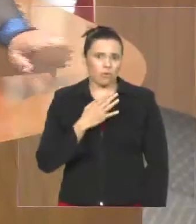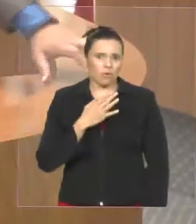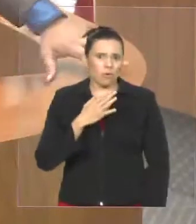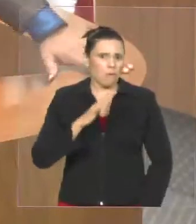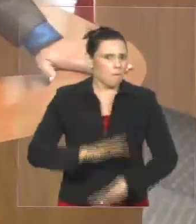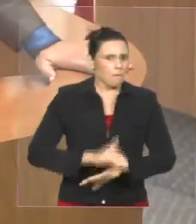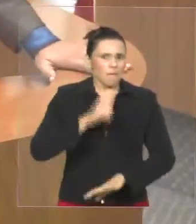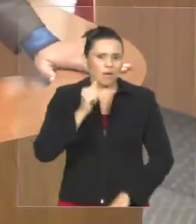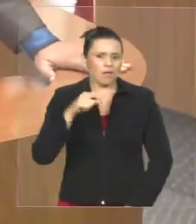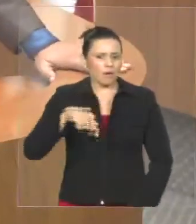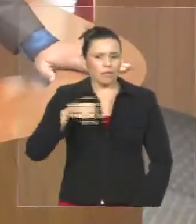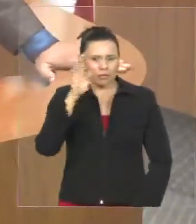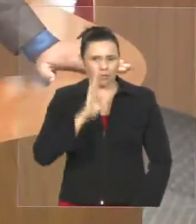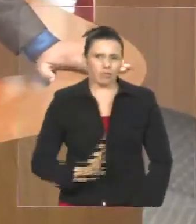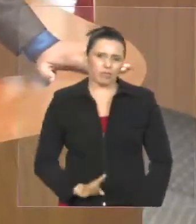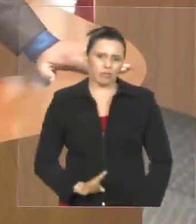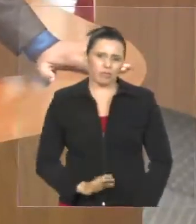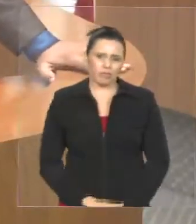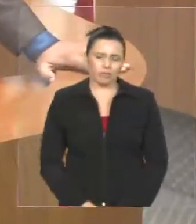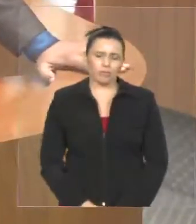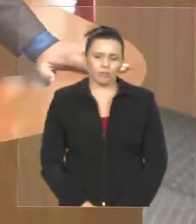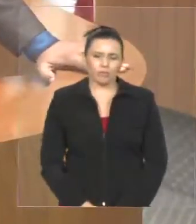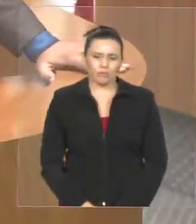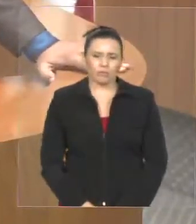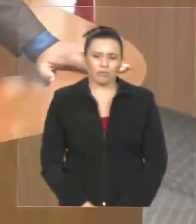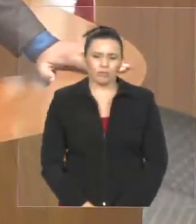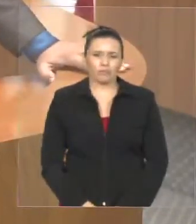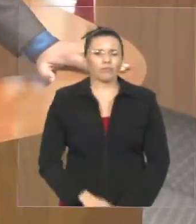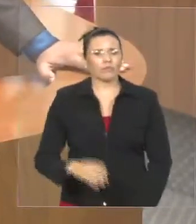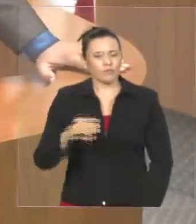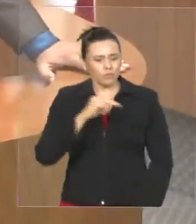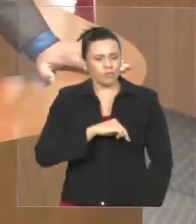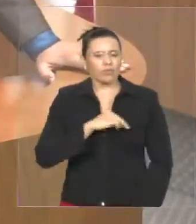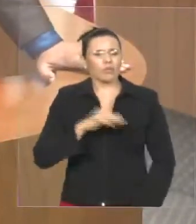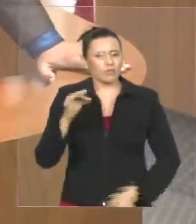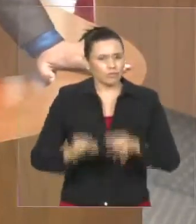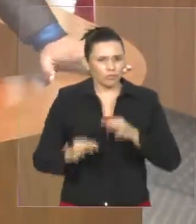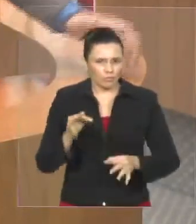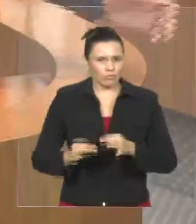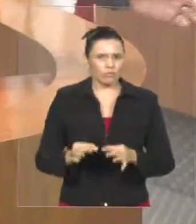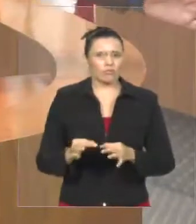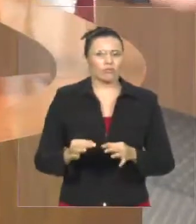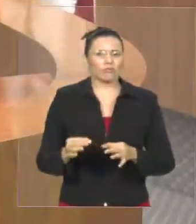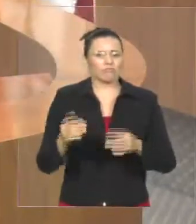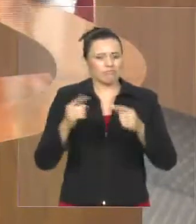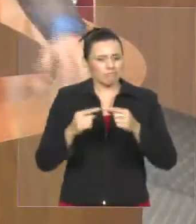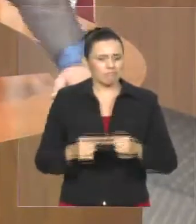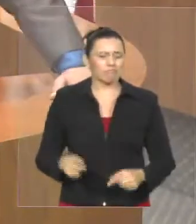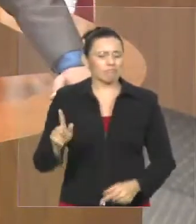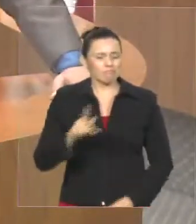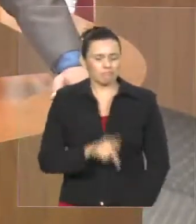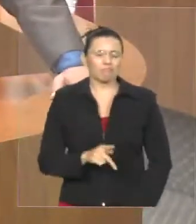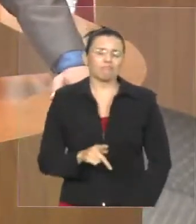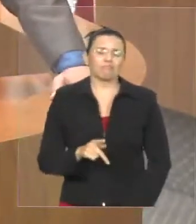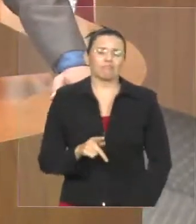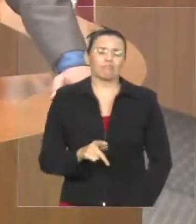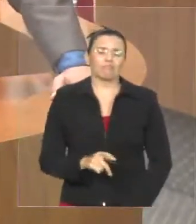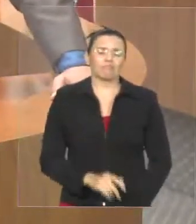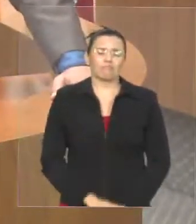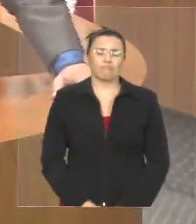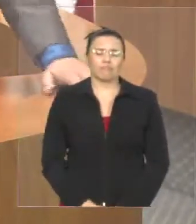reais para professor de 40 horas na rede pública estadual. Foram 1.800, chamaram todos os excedentes,